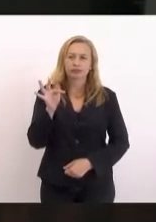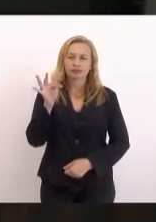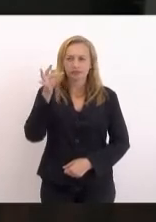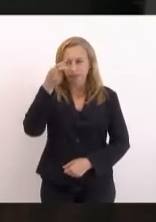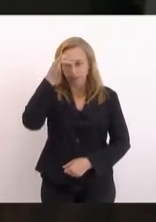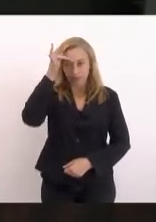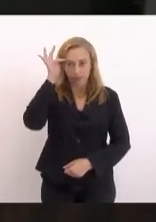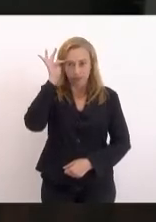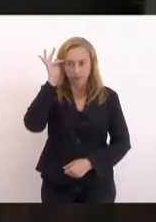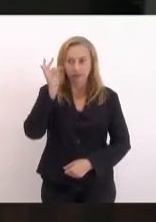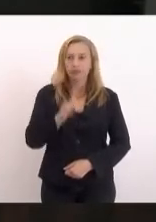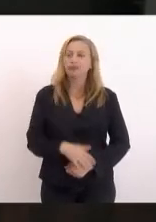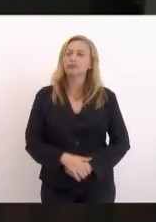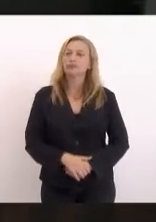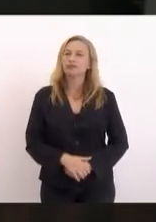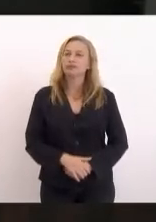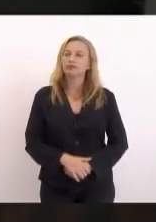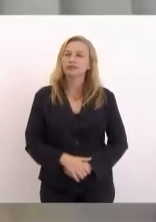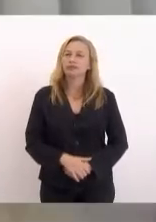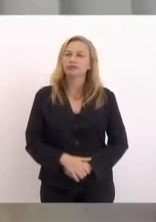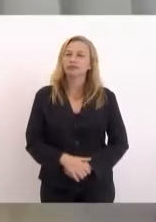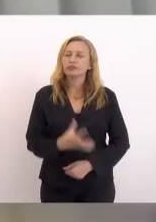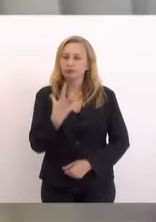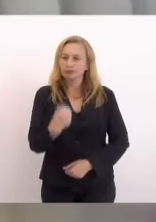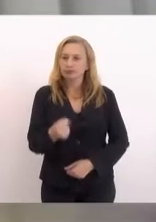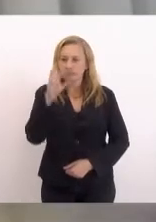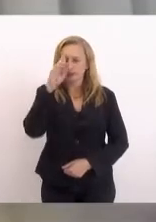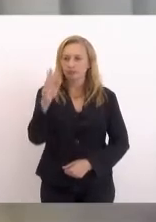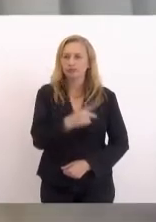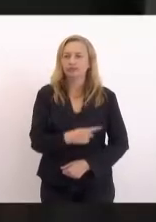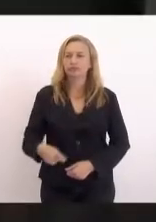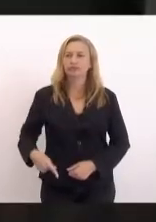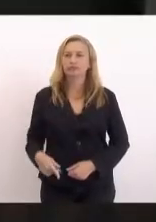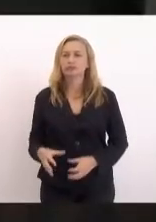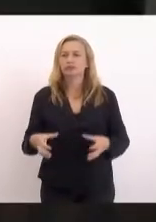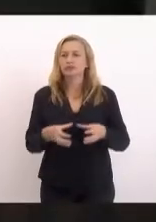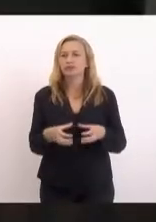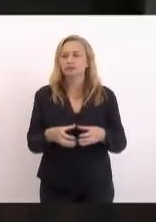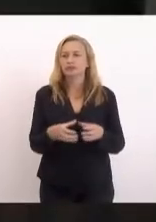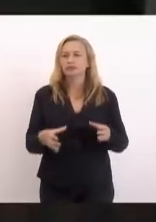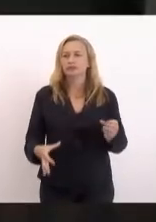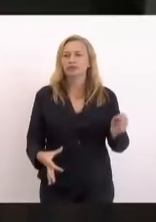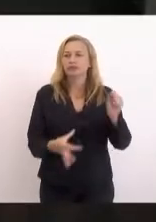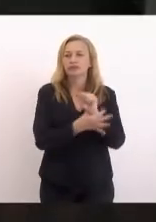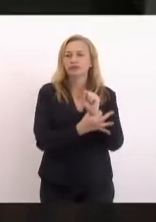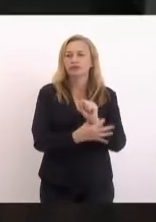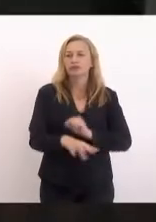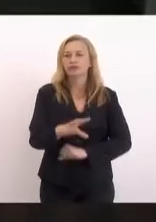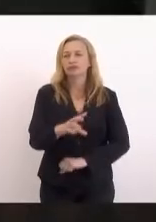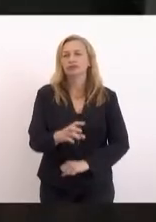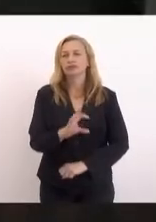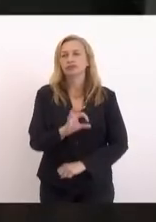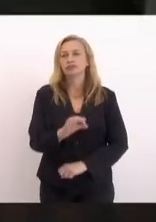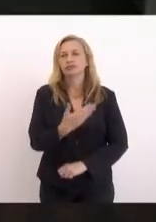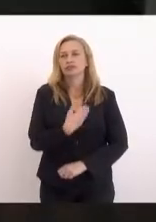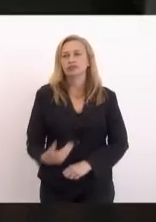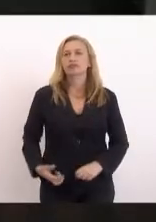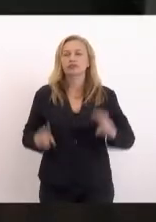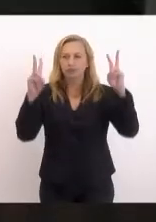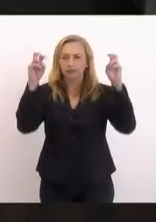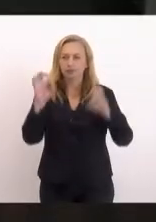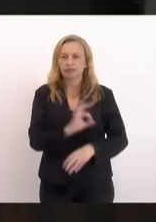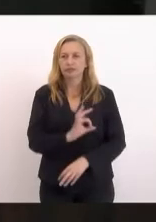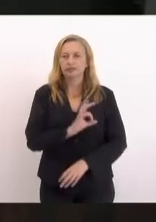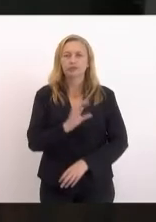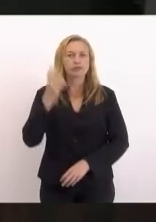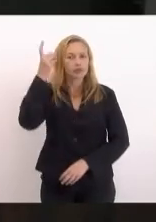Deputado Flávio Serafini. Parecer é favorável, presidente. Pela Comissão de Segurança Pública e Assuntos de Polícia, delegado Carlos Augusto.